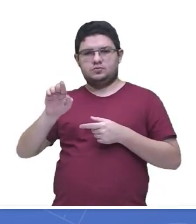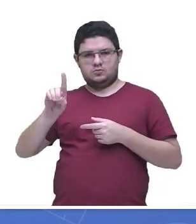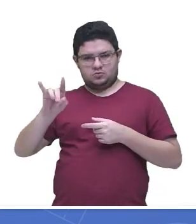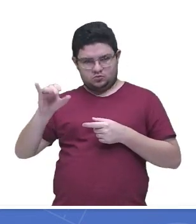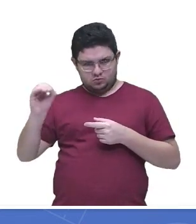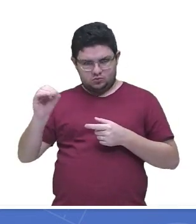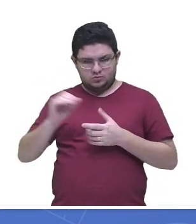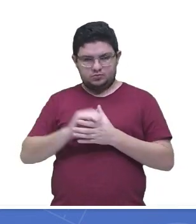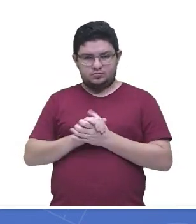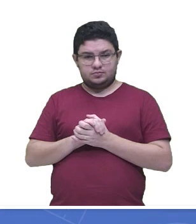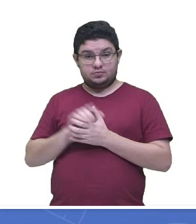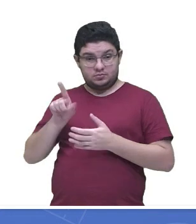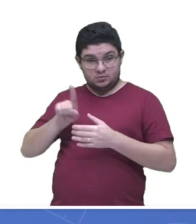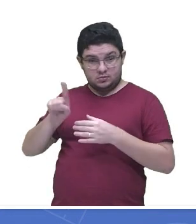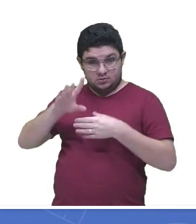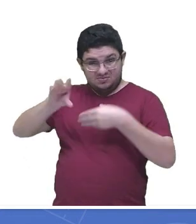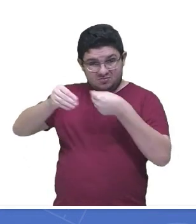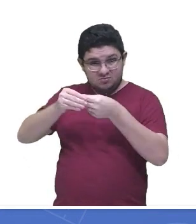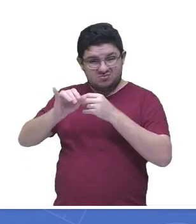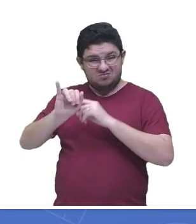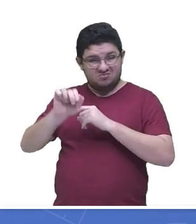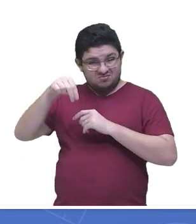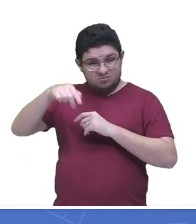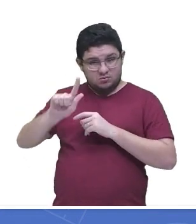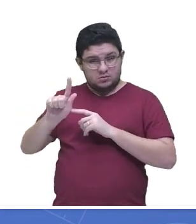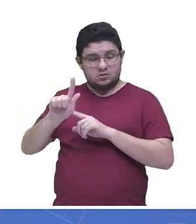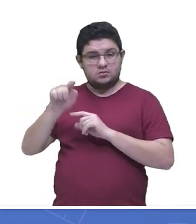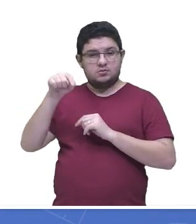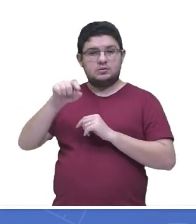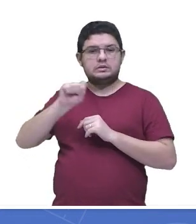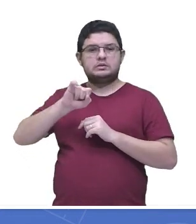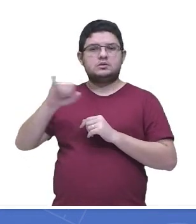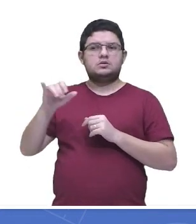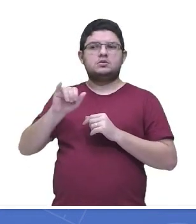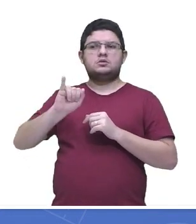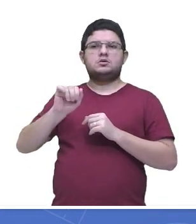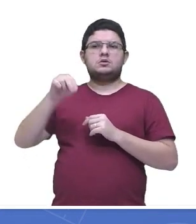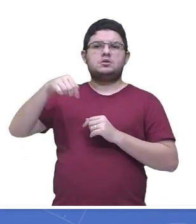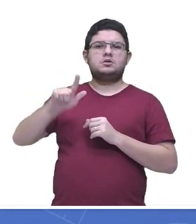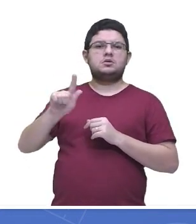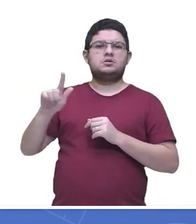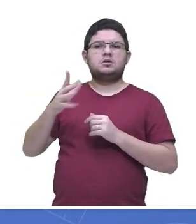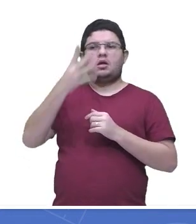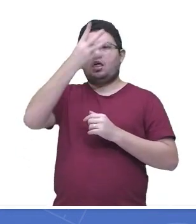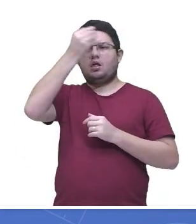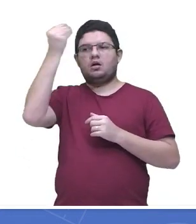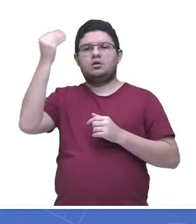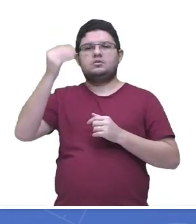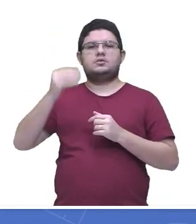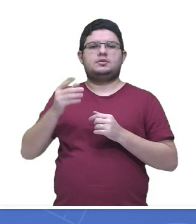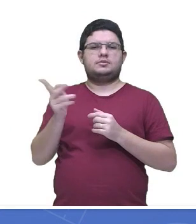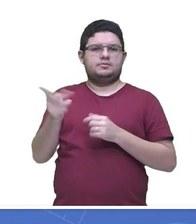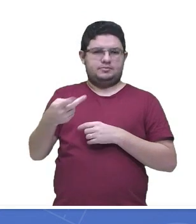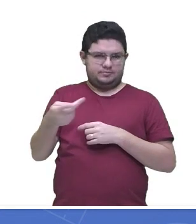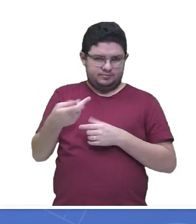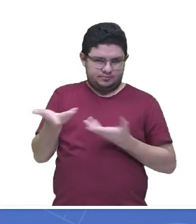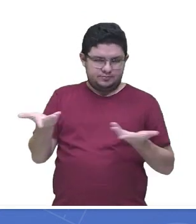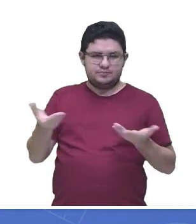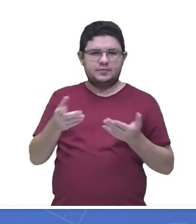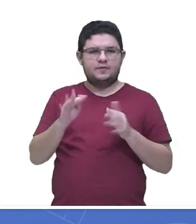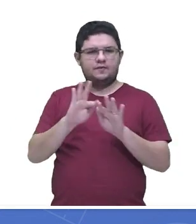ser acrescentado ao meu verbo principal. Se eu esquecer o ing, aí tá errado, tá bom, gente? Não vai estar correta a sua oração.